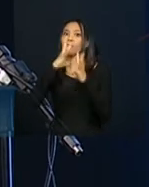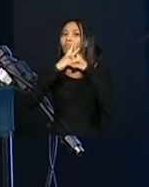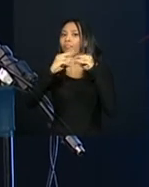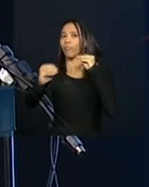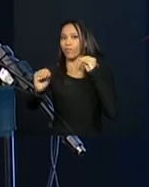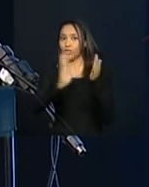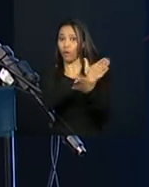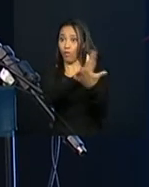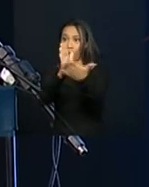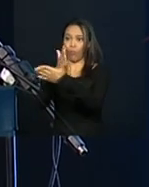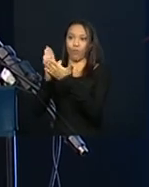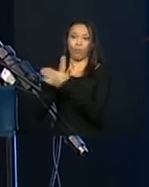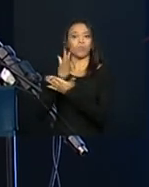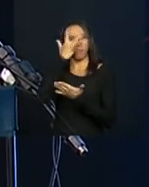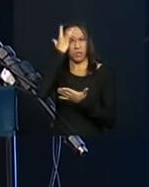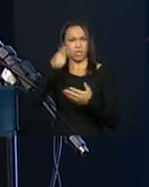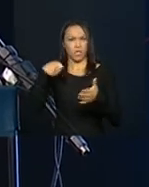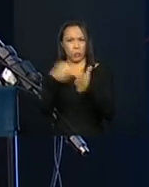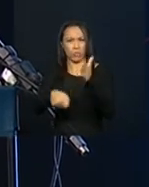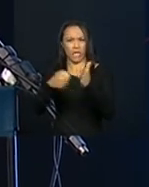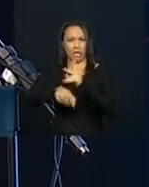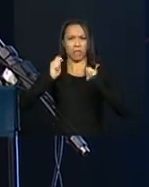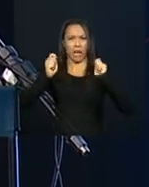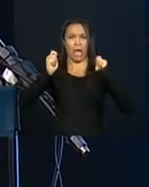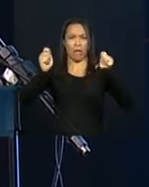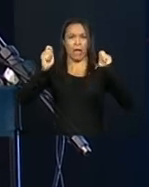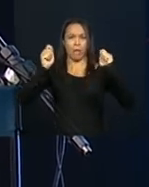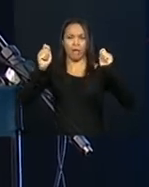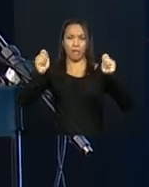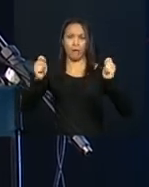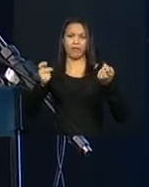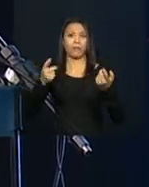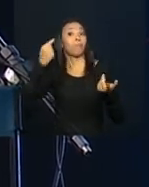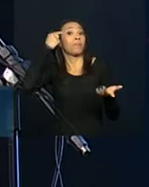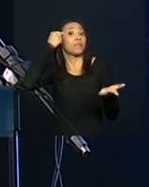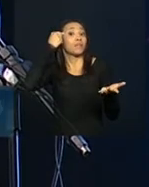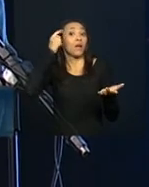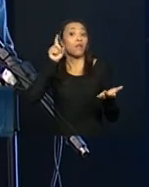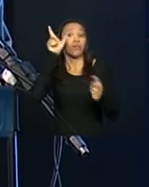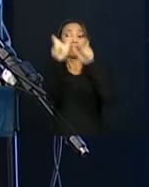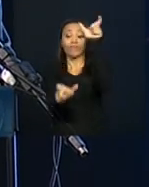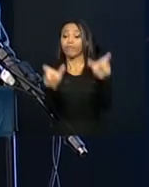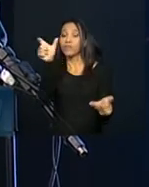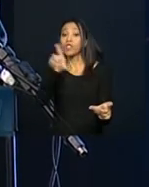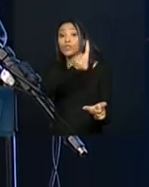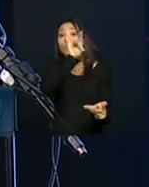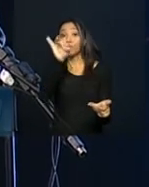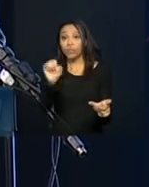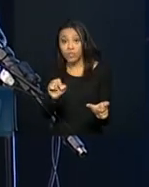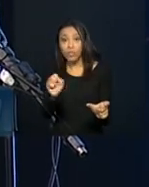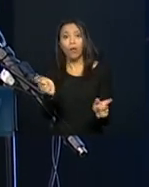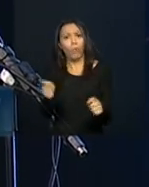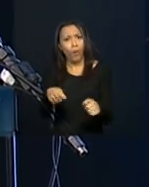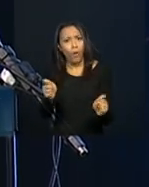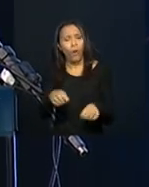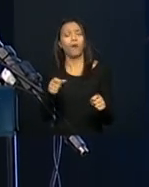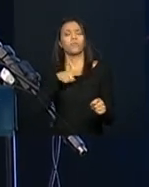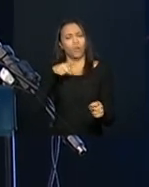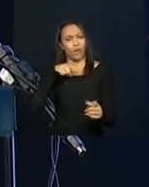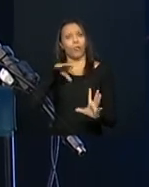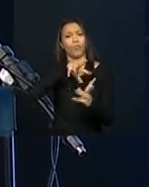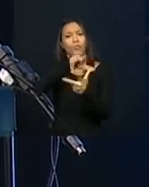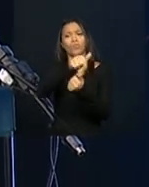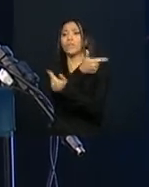alguns radicais ou de algumas lideranças que pensavam algum dia poderemos construir um mundo sem